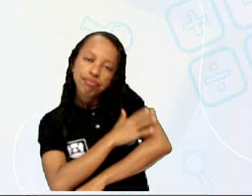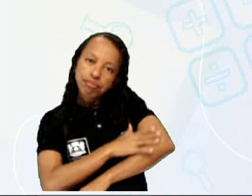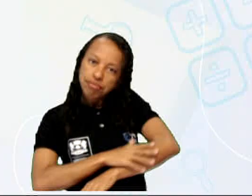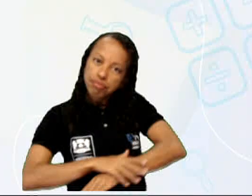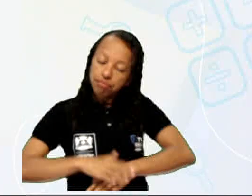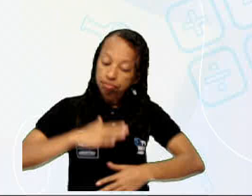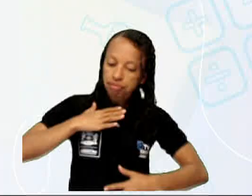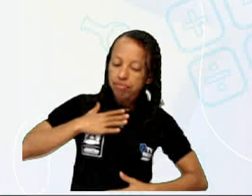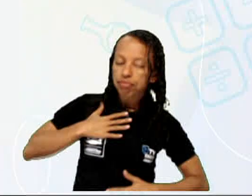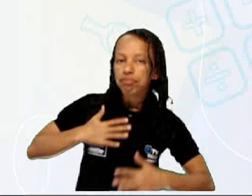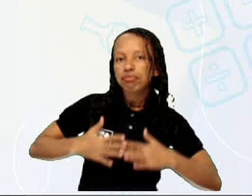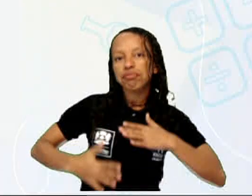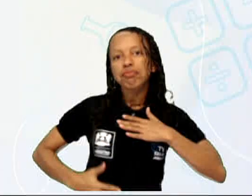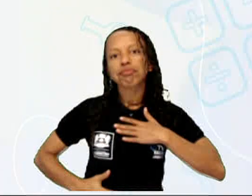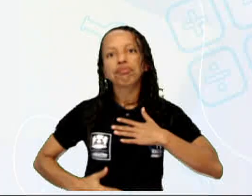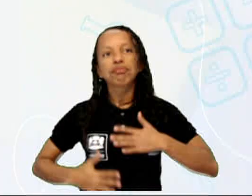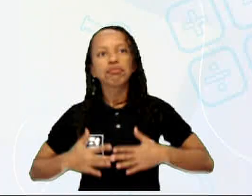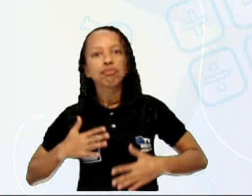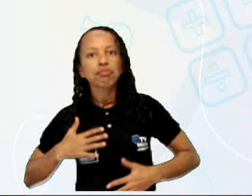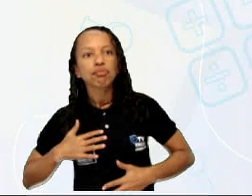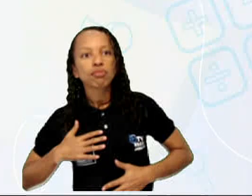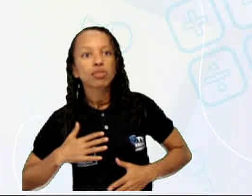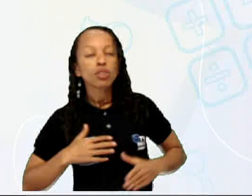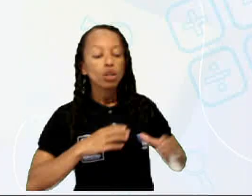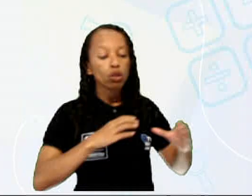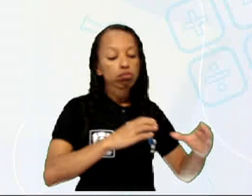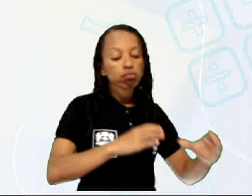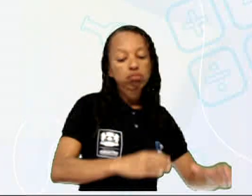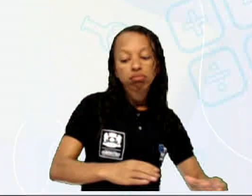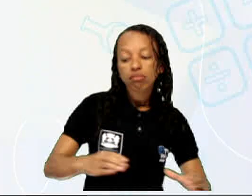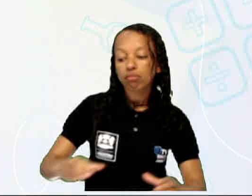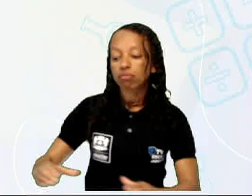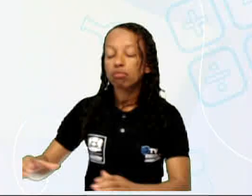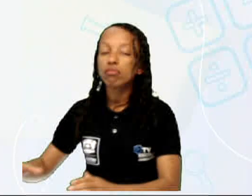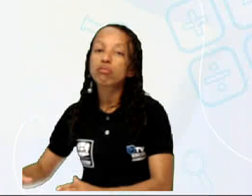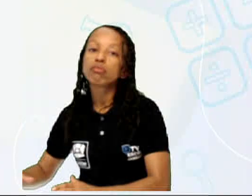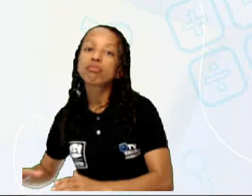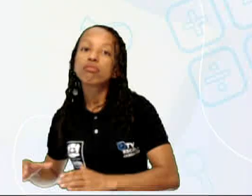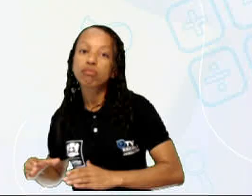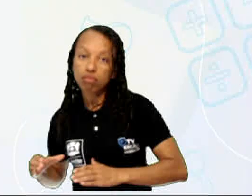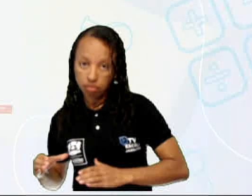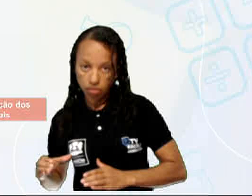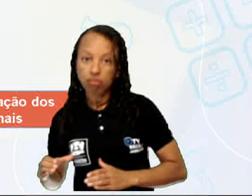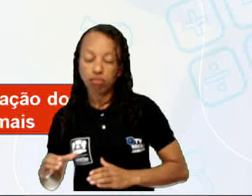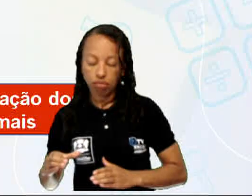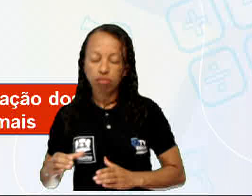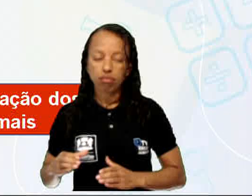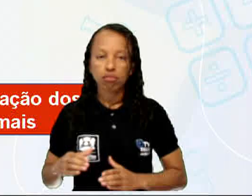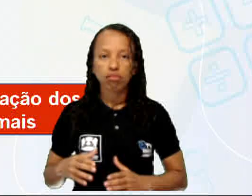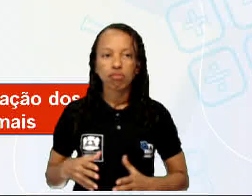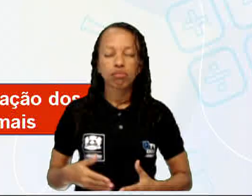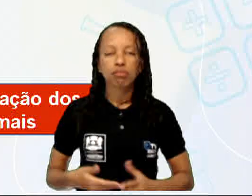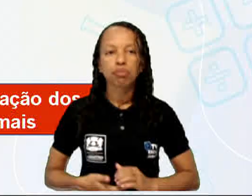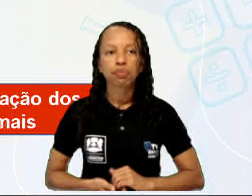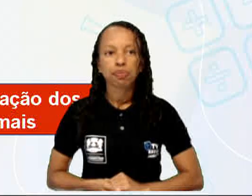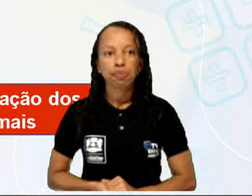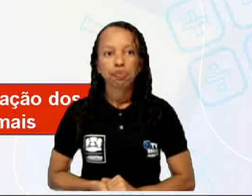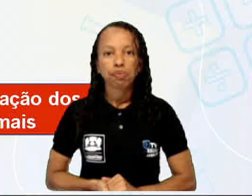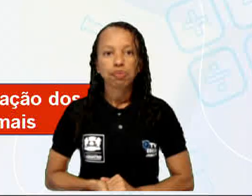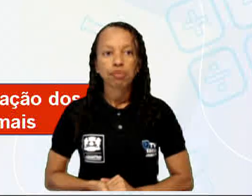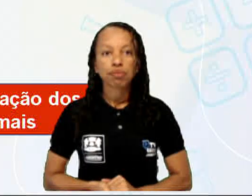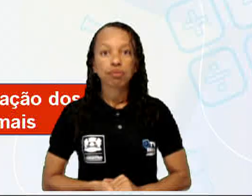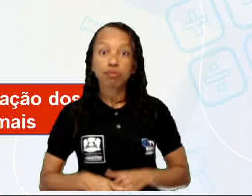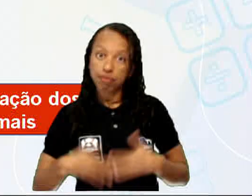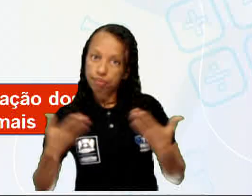corpo, o ambiente e a locomoção onde esses animais habitam, e assim